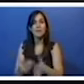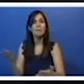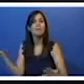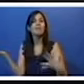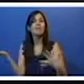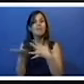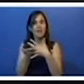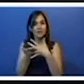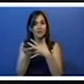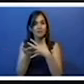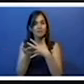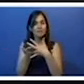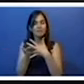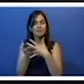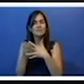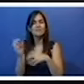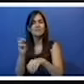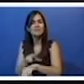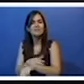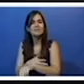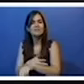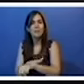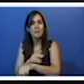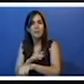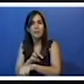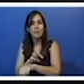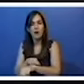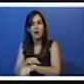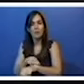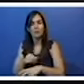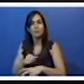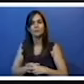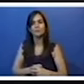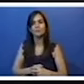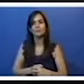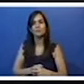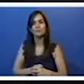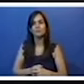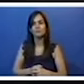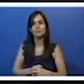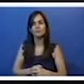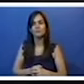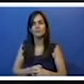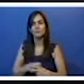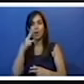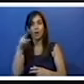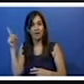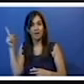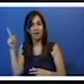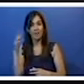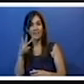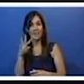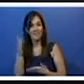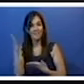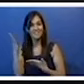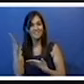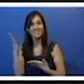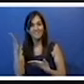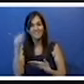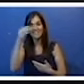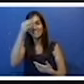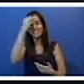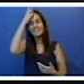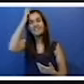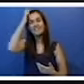metade da Marrom metade da Marrom olha duas partes Olha lá que legal Dá para ver